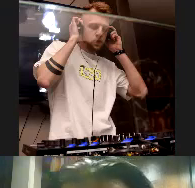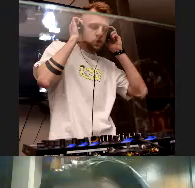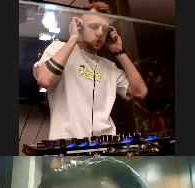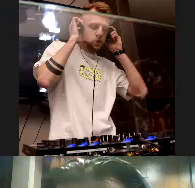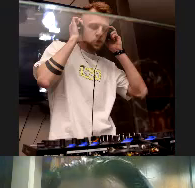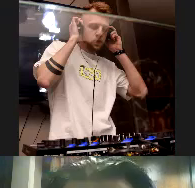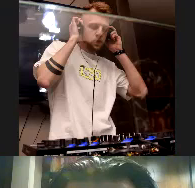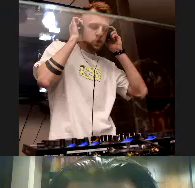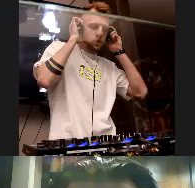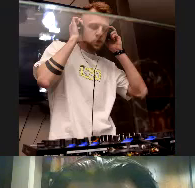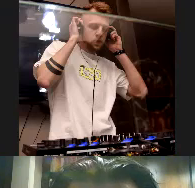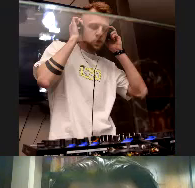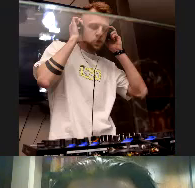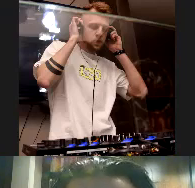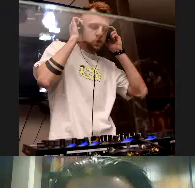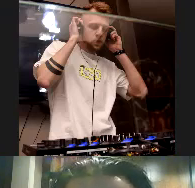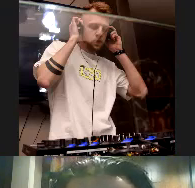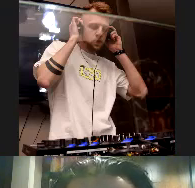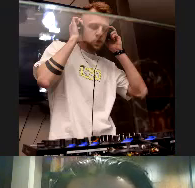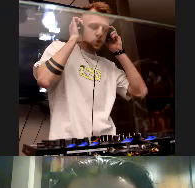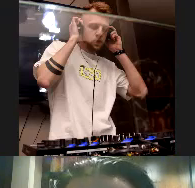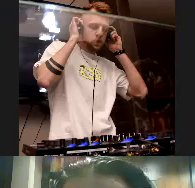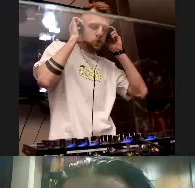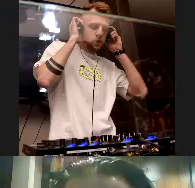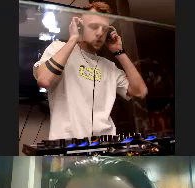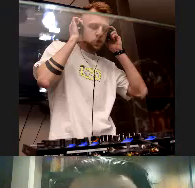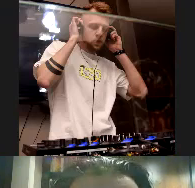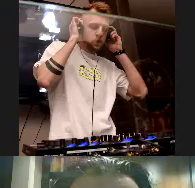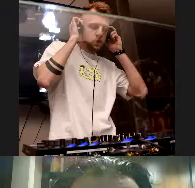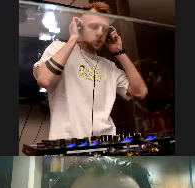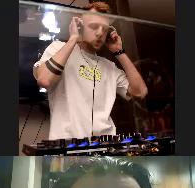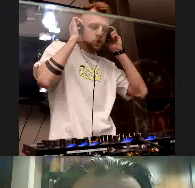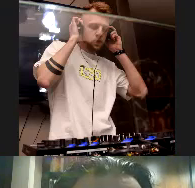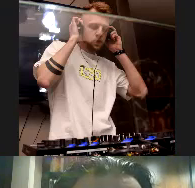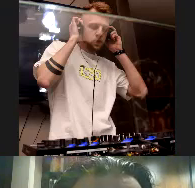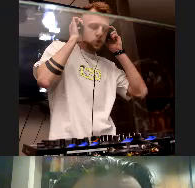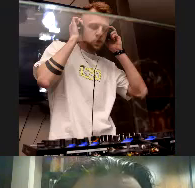Não é isso aqui. Ah, sim. Deixa eu só compartilhar aqui com vocês.